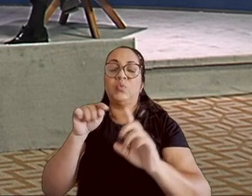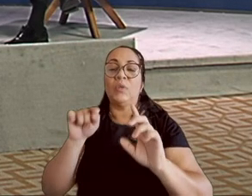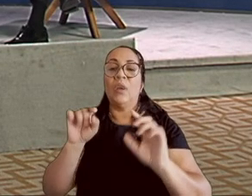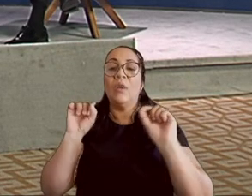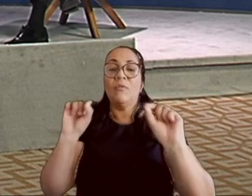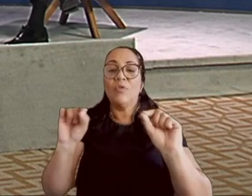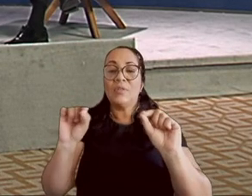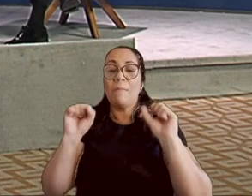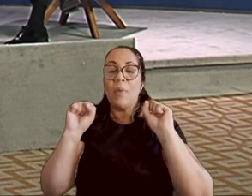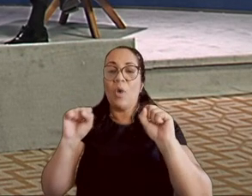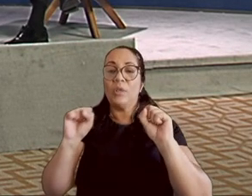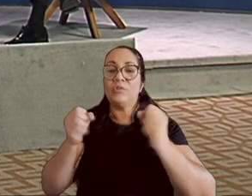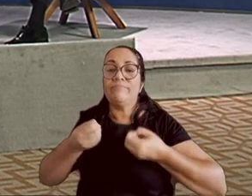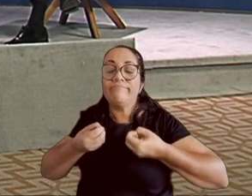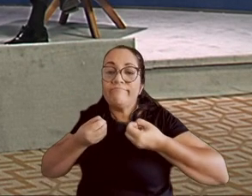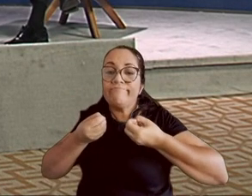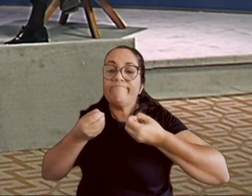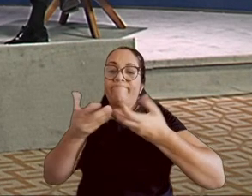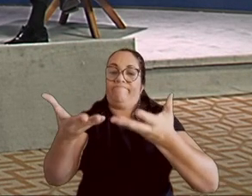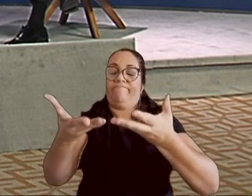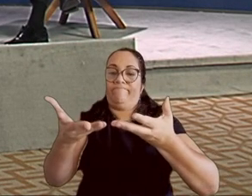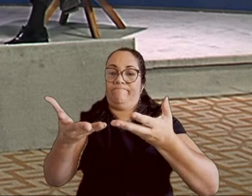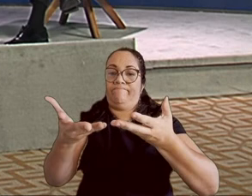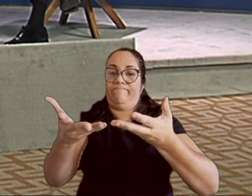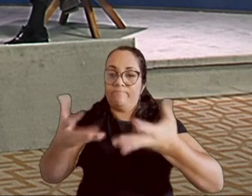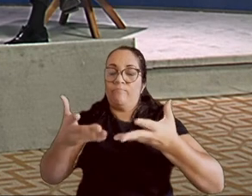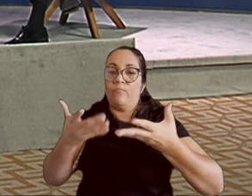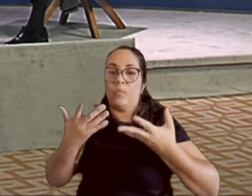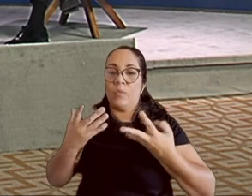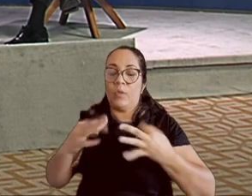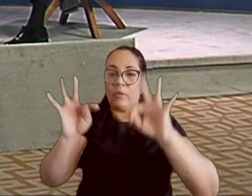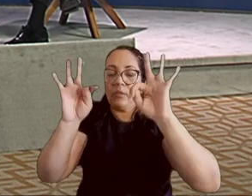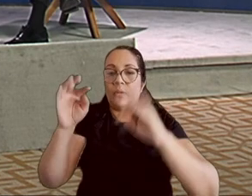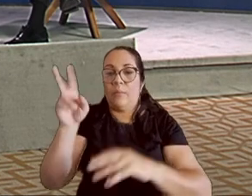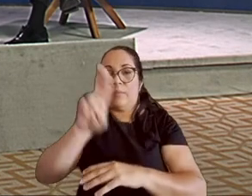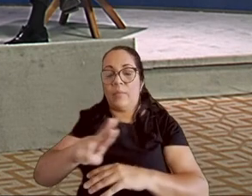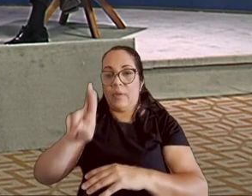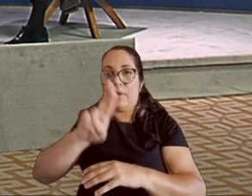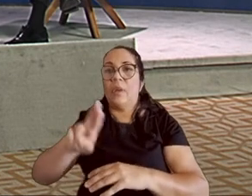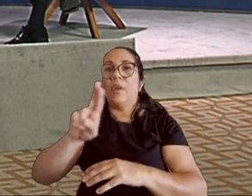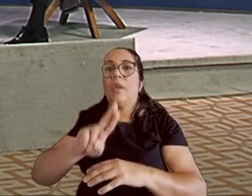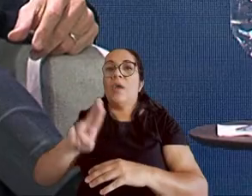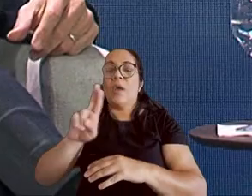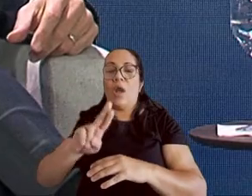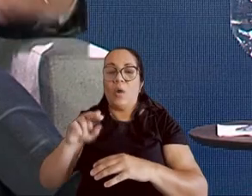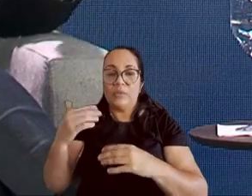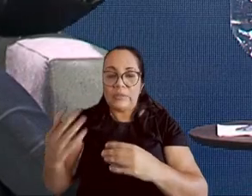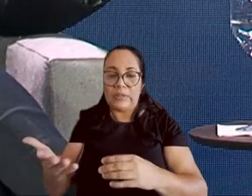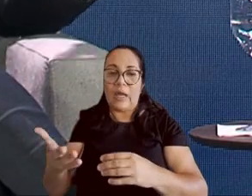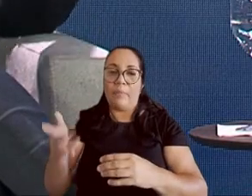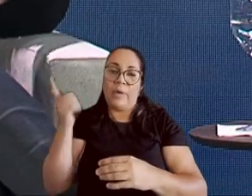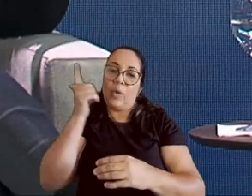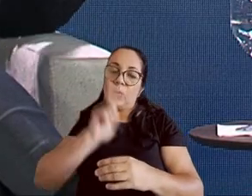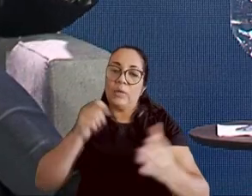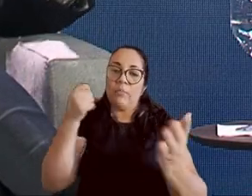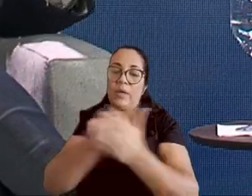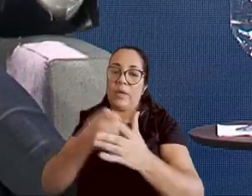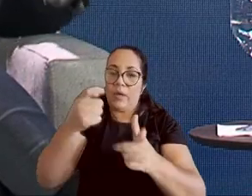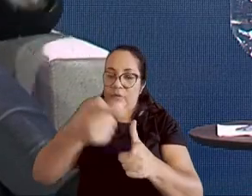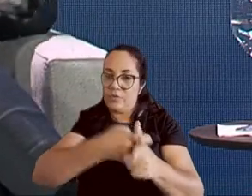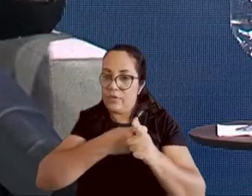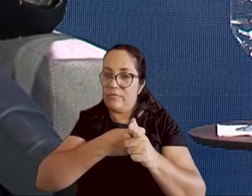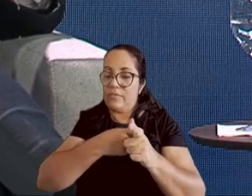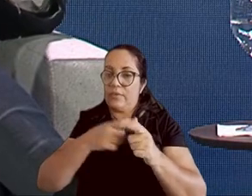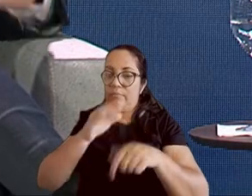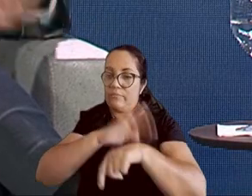você reduza o curso de endividamento da empresa né os prédios para ela carregar aquela Dívida por um tempo trocando isso por uma oportunidade